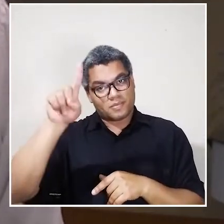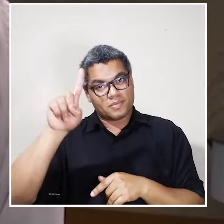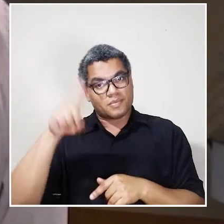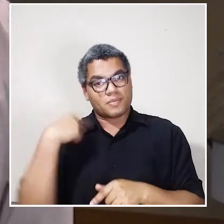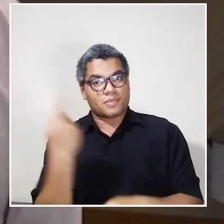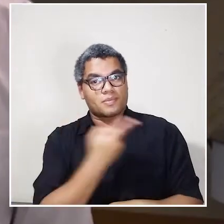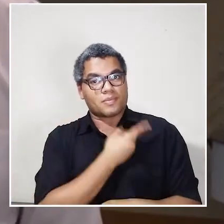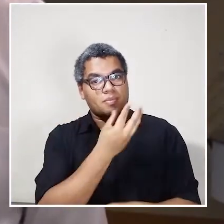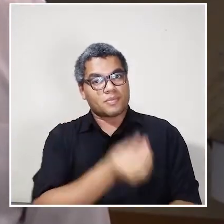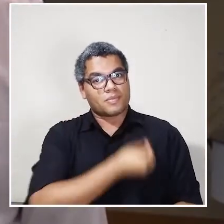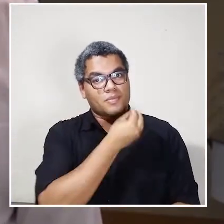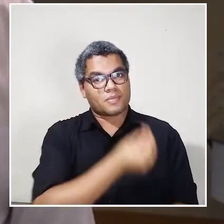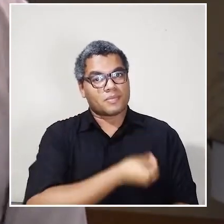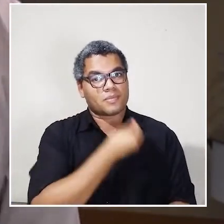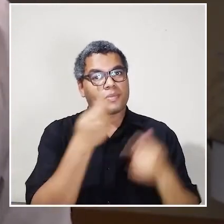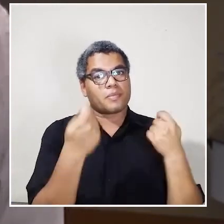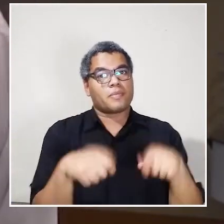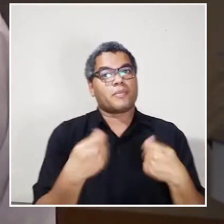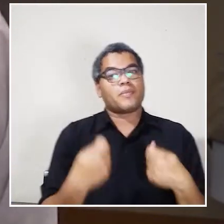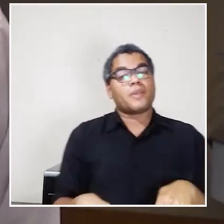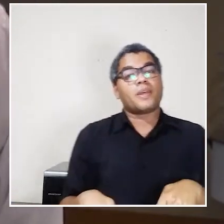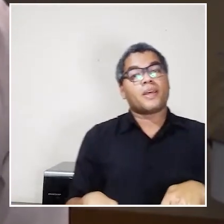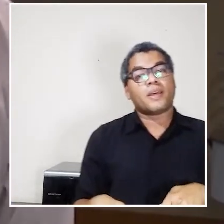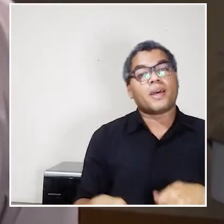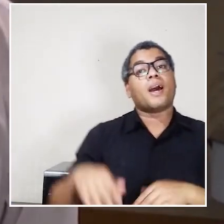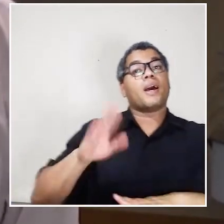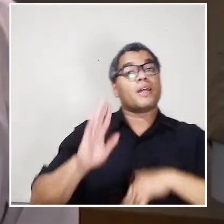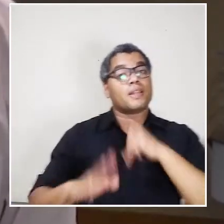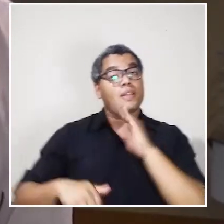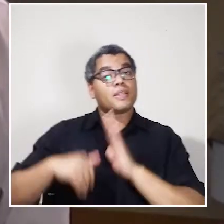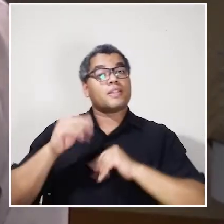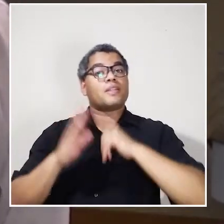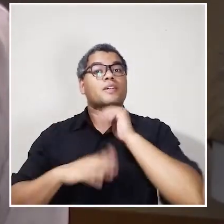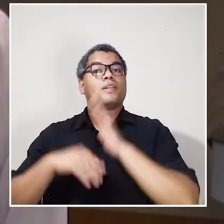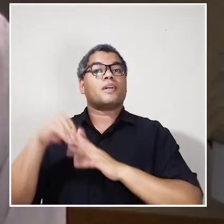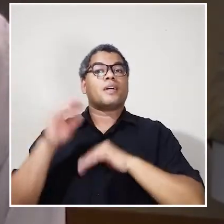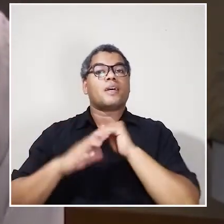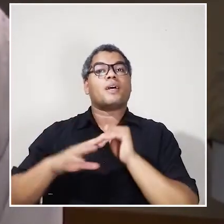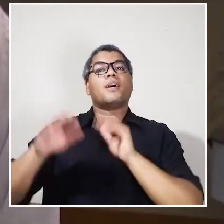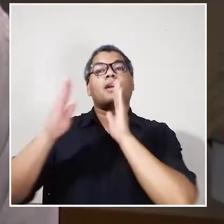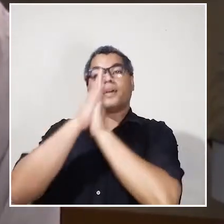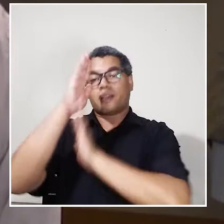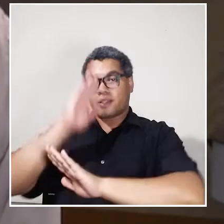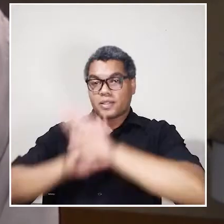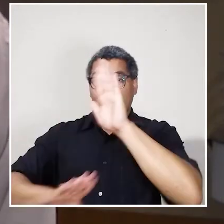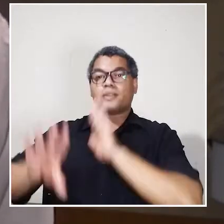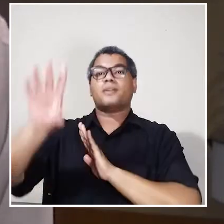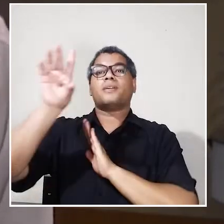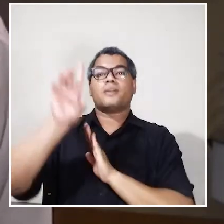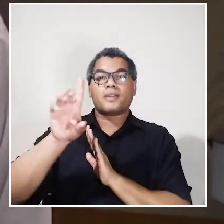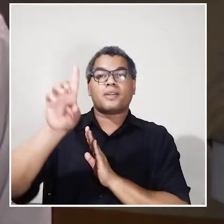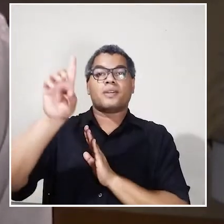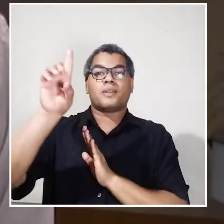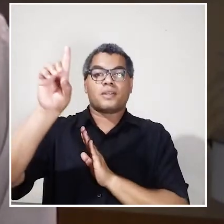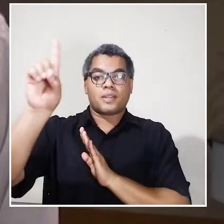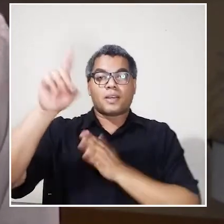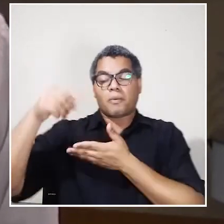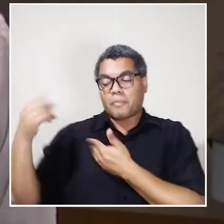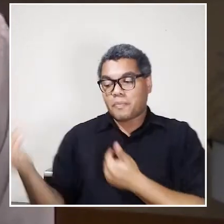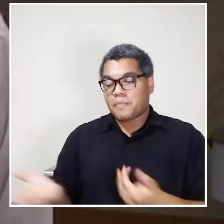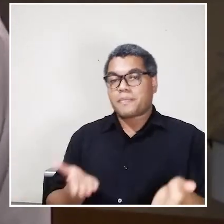da vida, precisamos desenvolver elevada